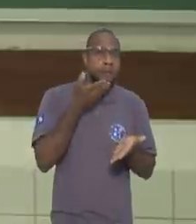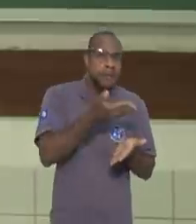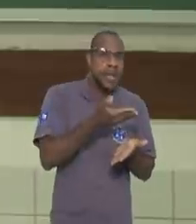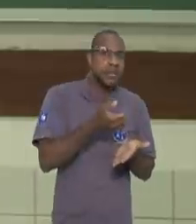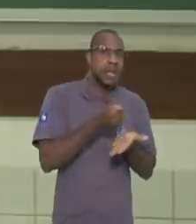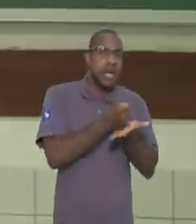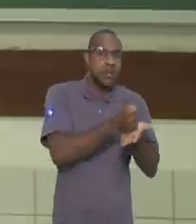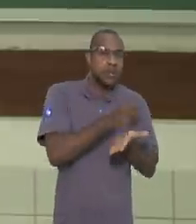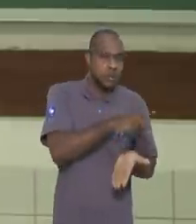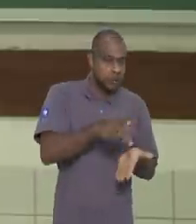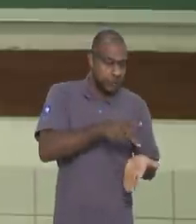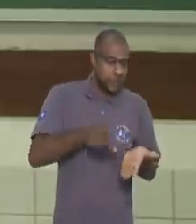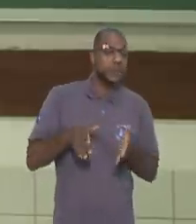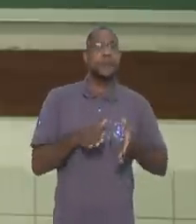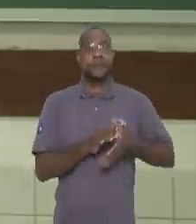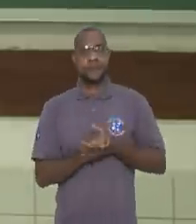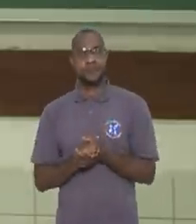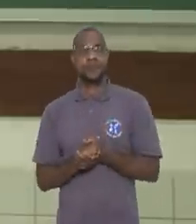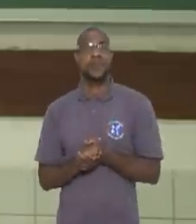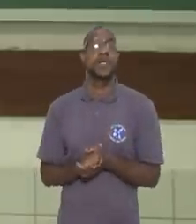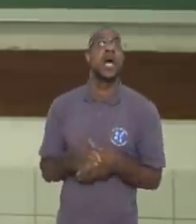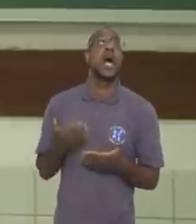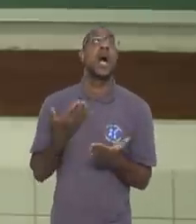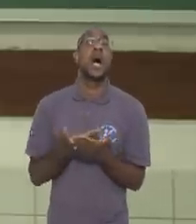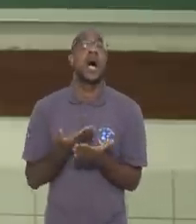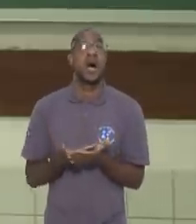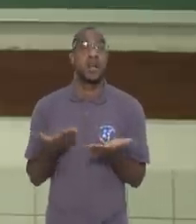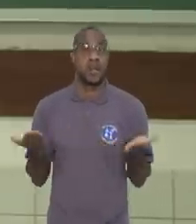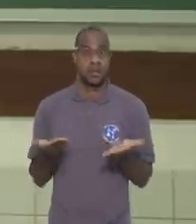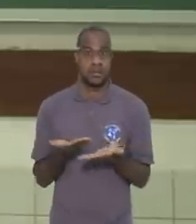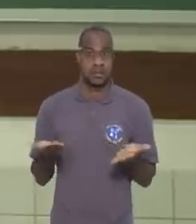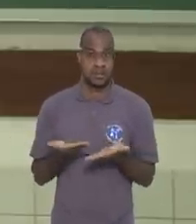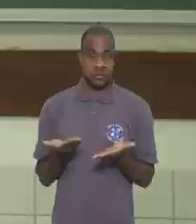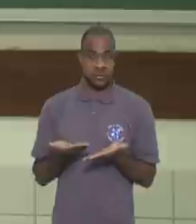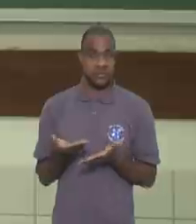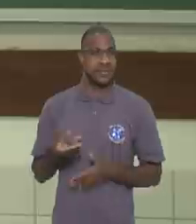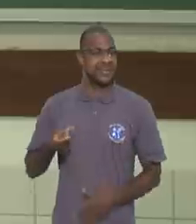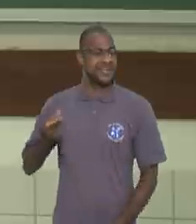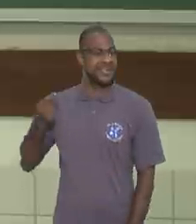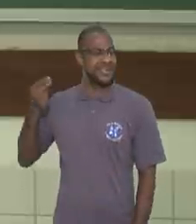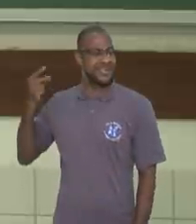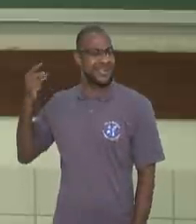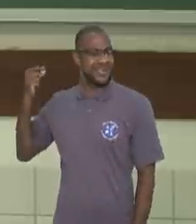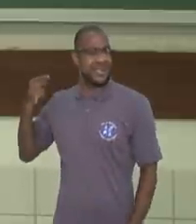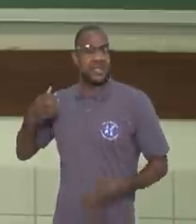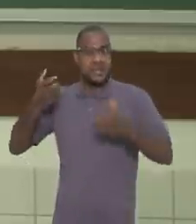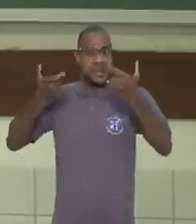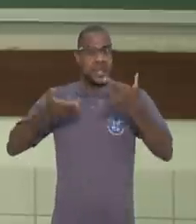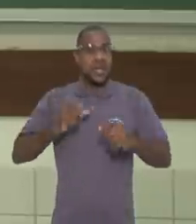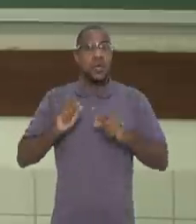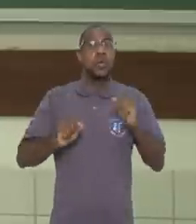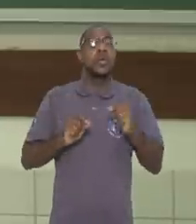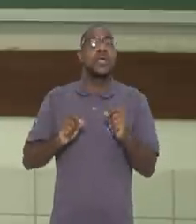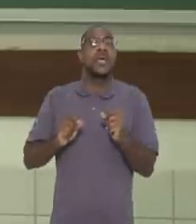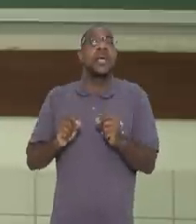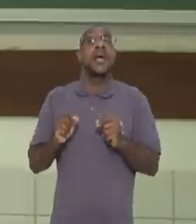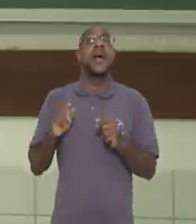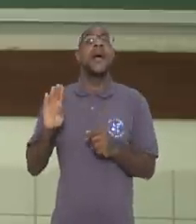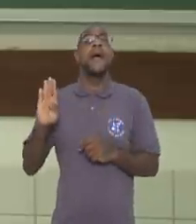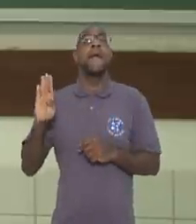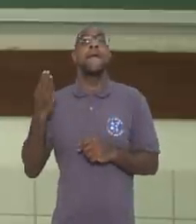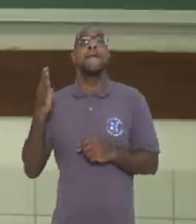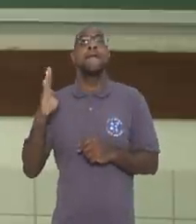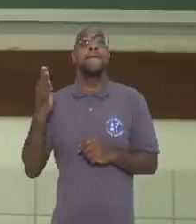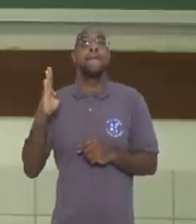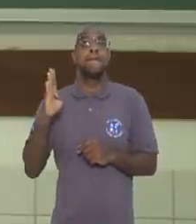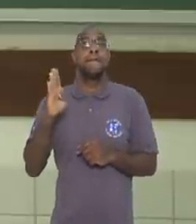que a gente teve lá no primeiro trimestre. Lembra que a gente falou de biotecnologia, que a gente falou da diferença do transgênico, do clone, célula-tronco, teste de